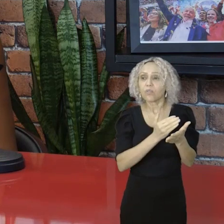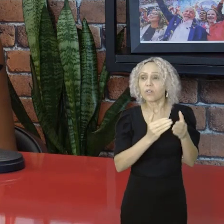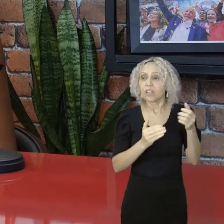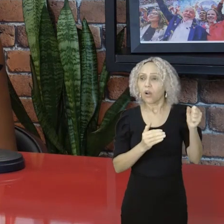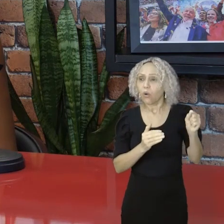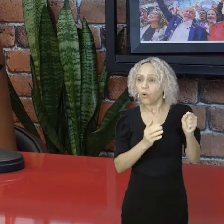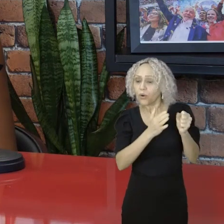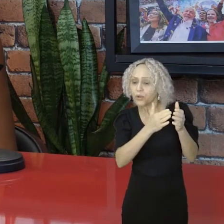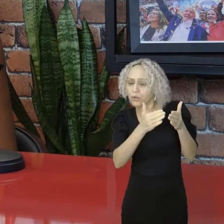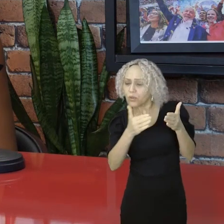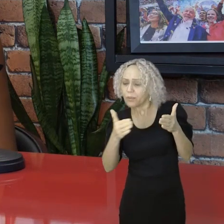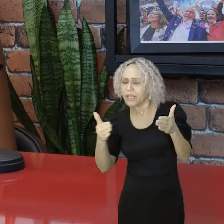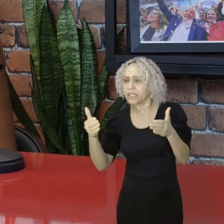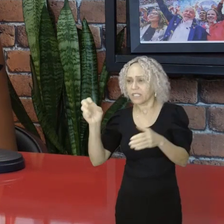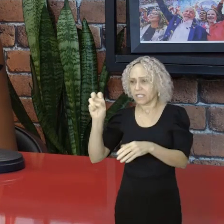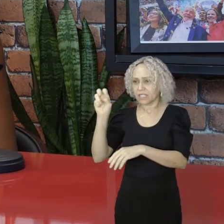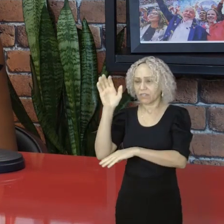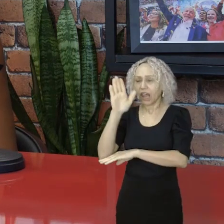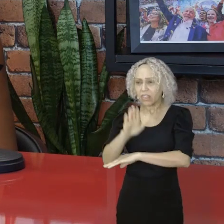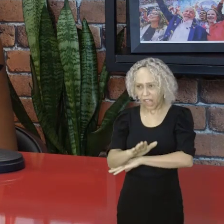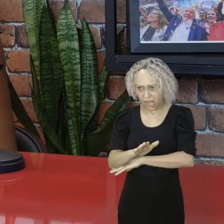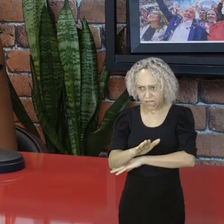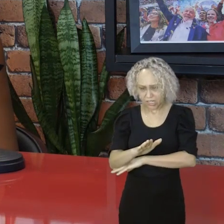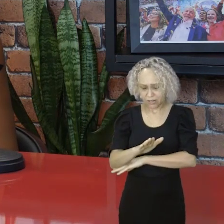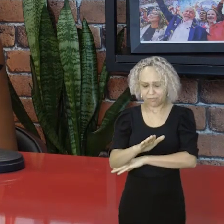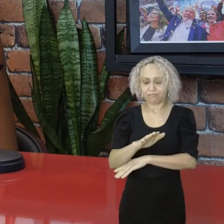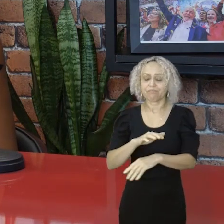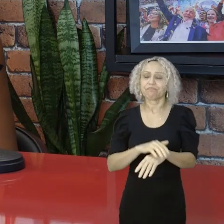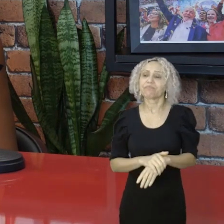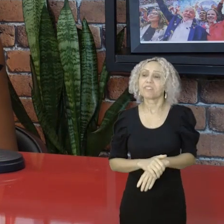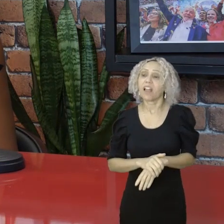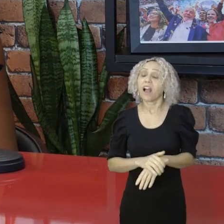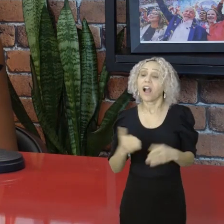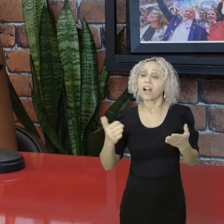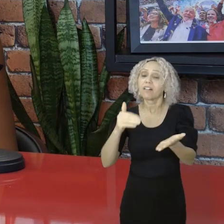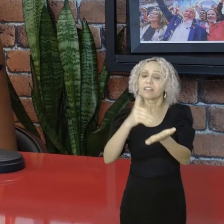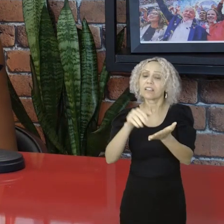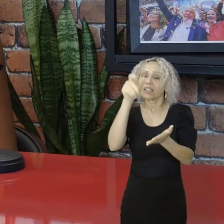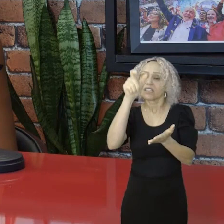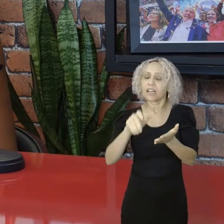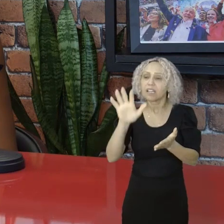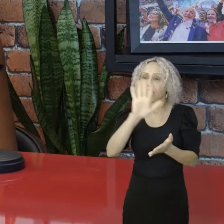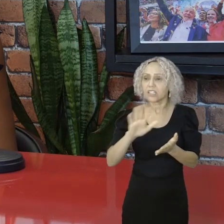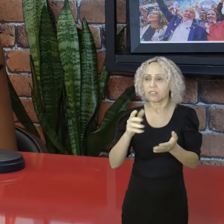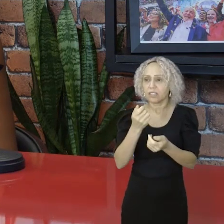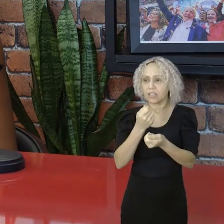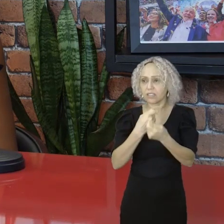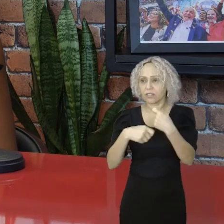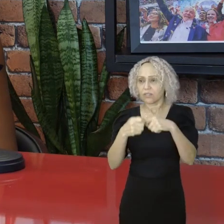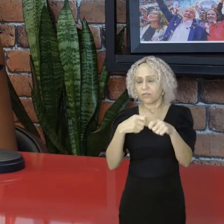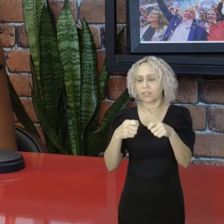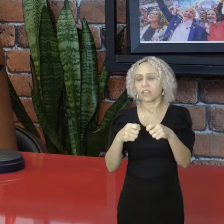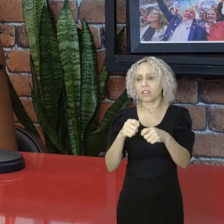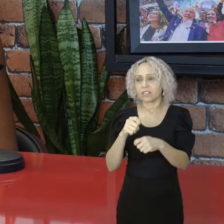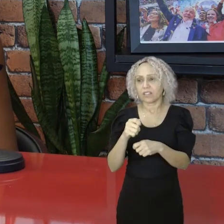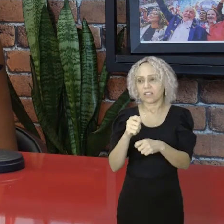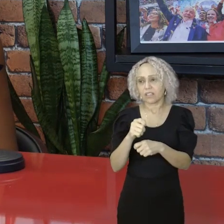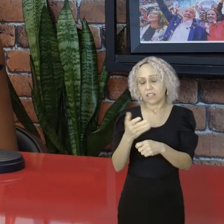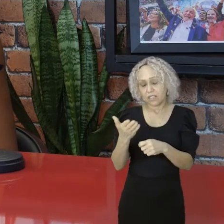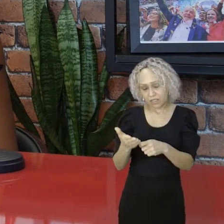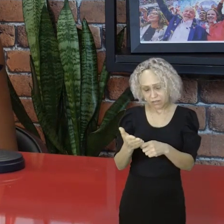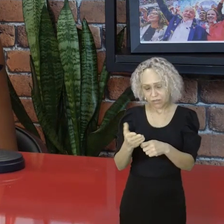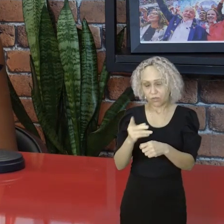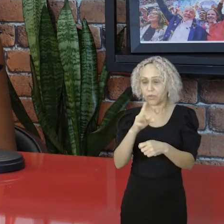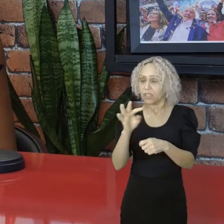votação será das 8 da manhã às 5 da tarde. Agora deixo vocês com a fala da secretária nacional de Finanças do PT,